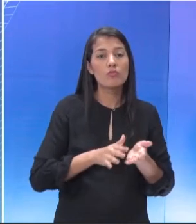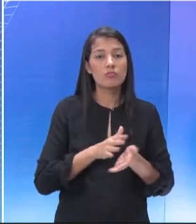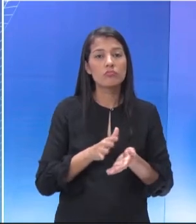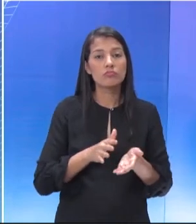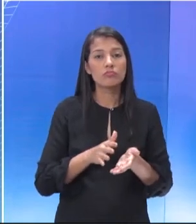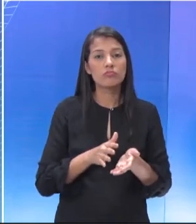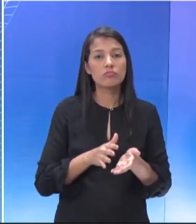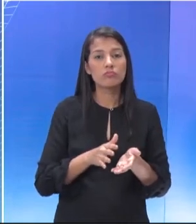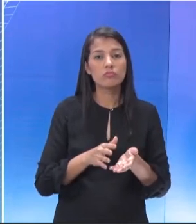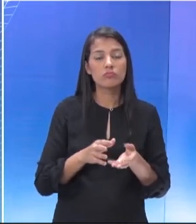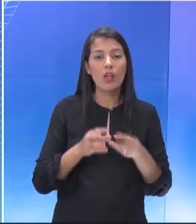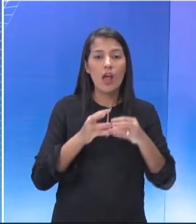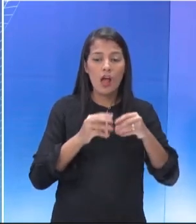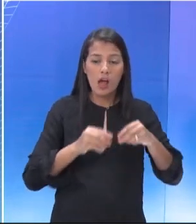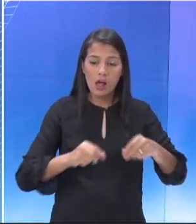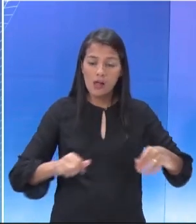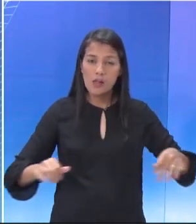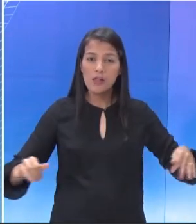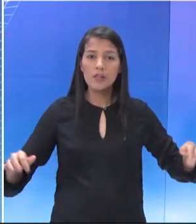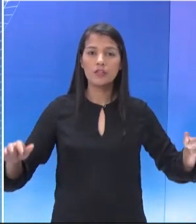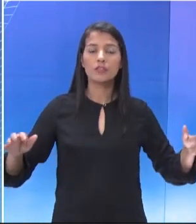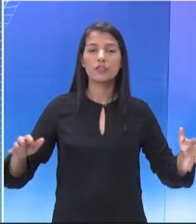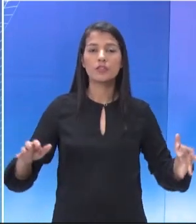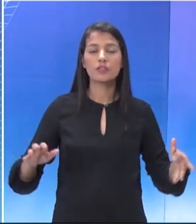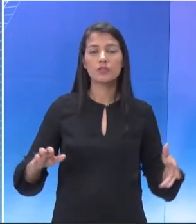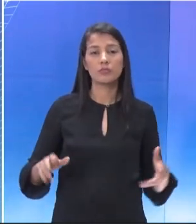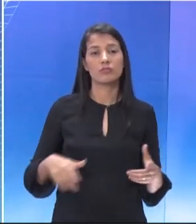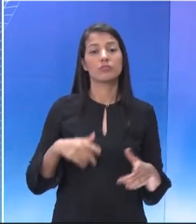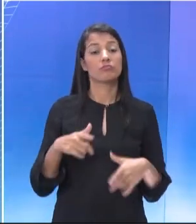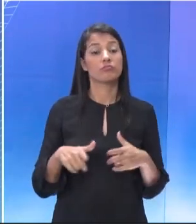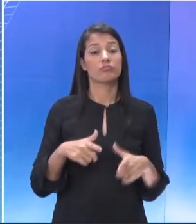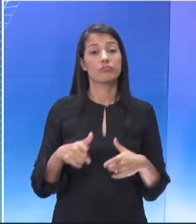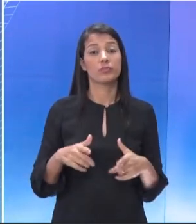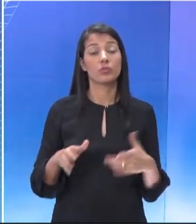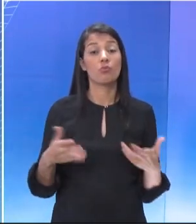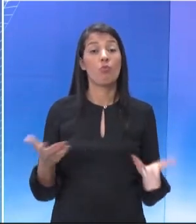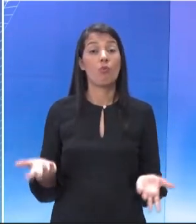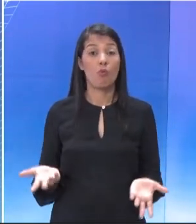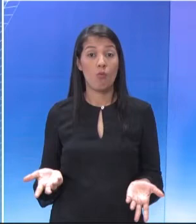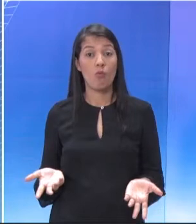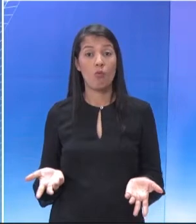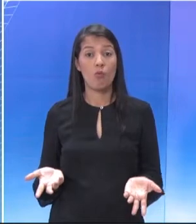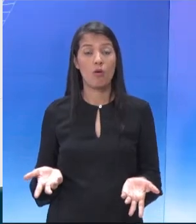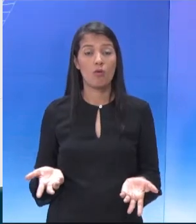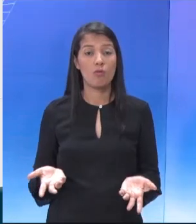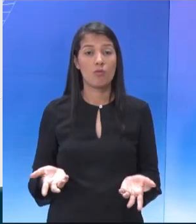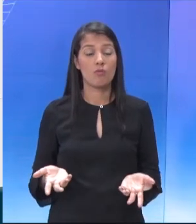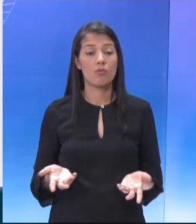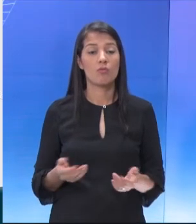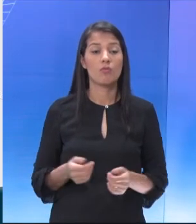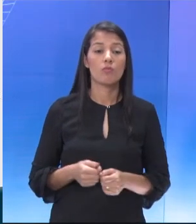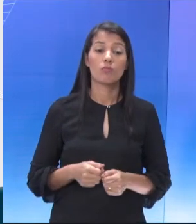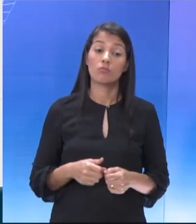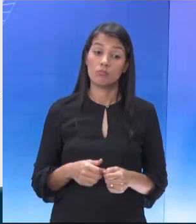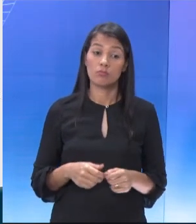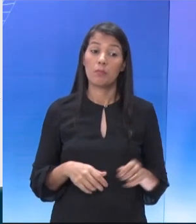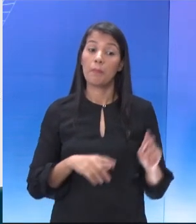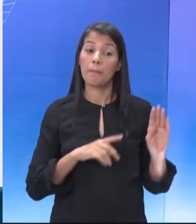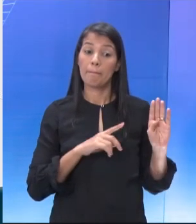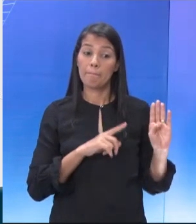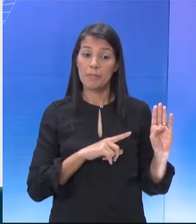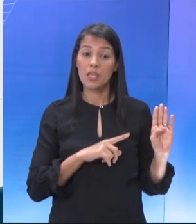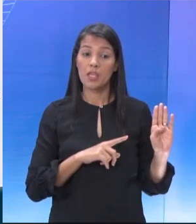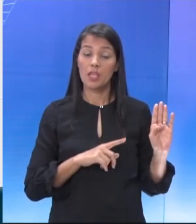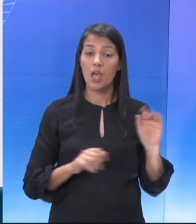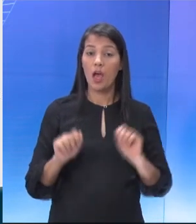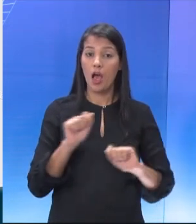quebrar. Então a gente tem aí a alternativa correta sendo a alternativa B, certo? Mas